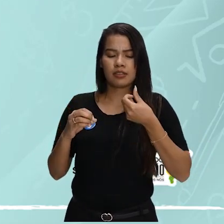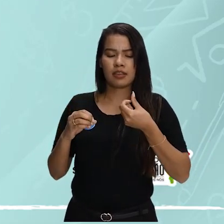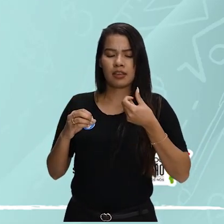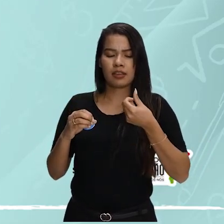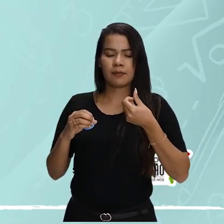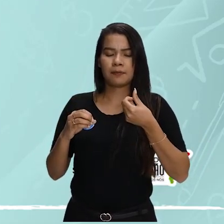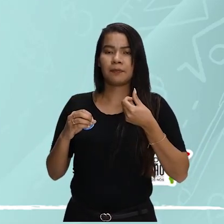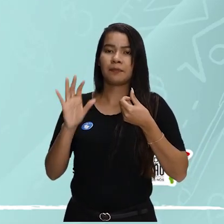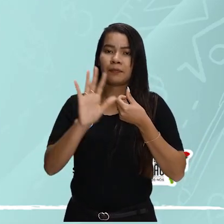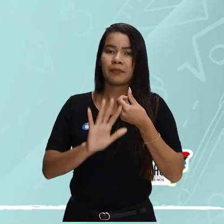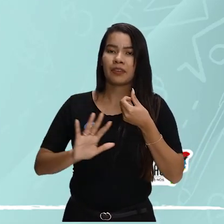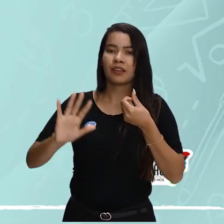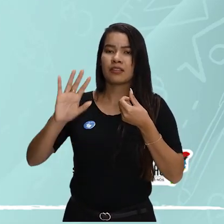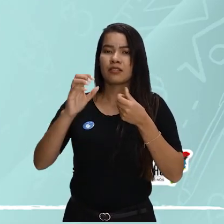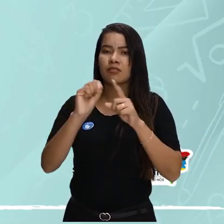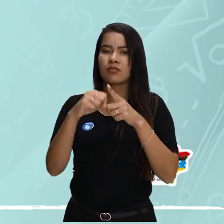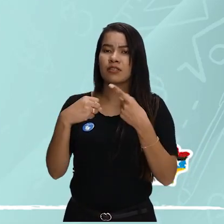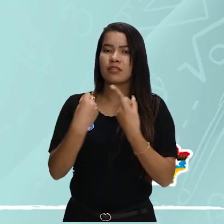quantitativo, né?